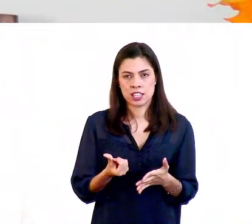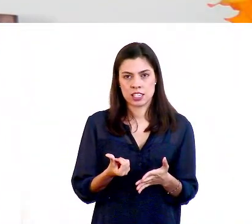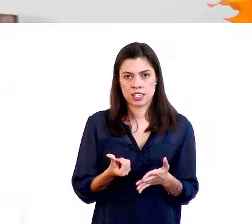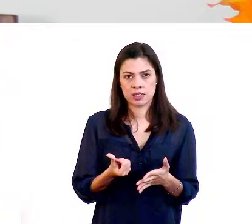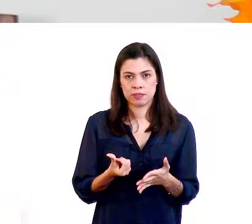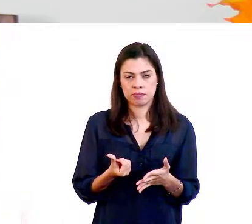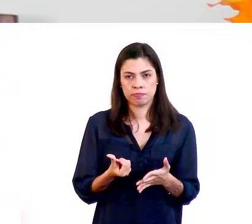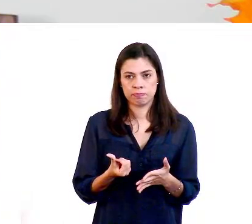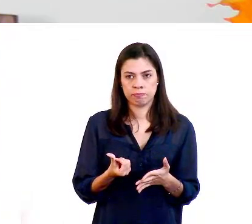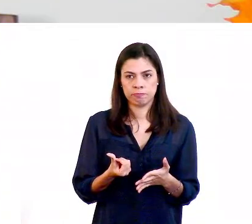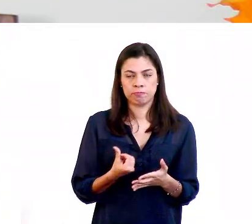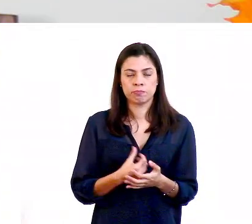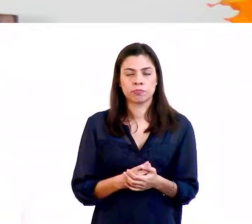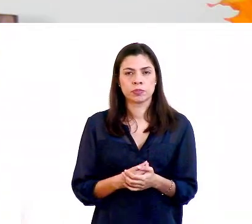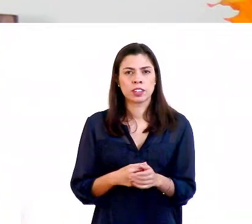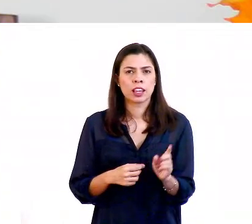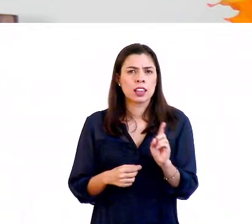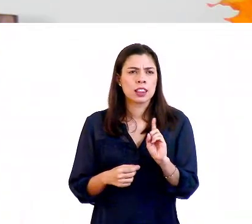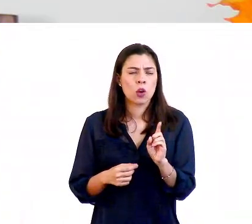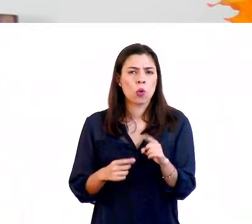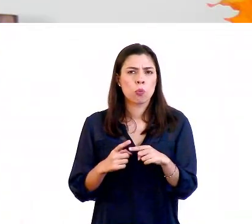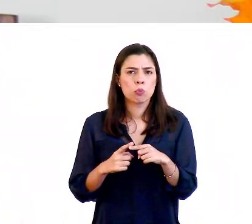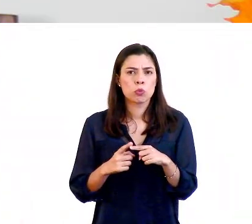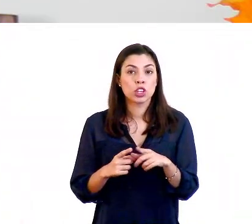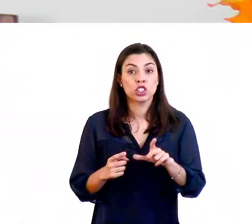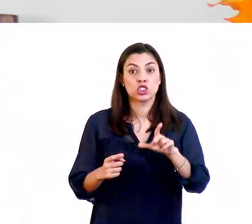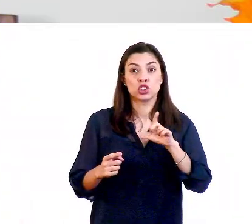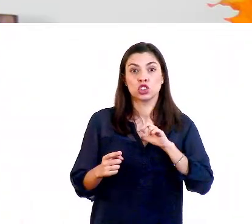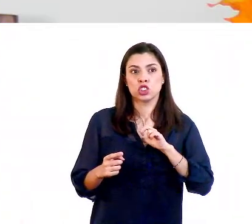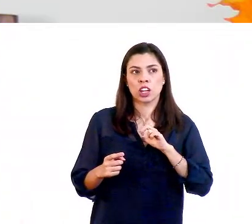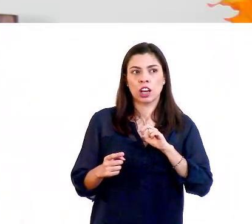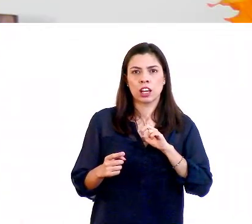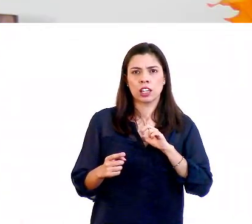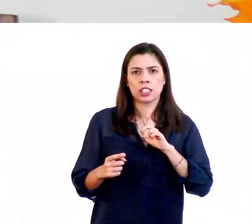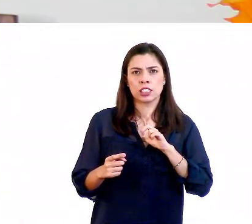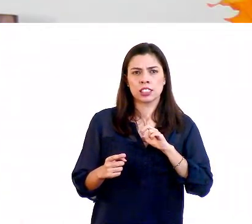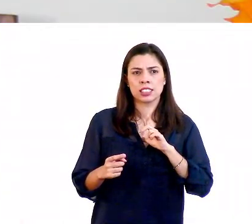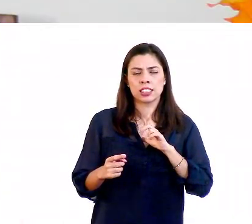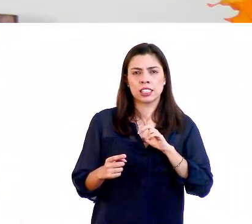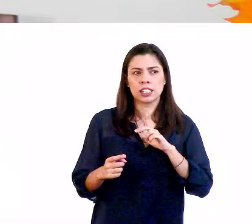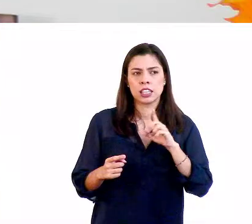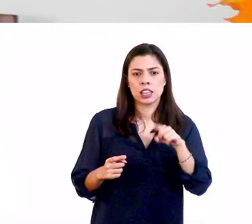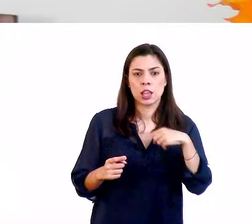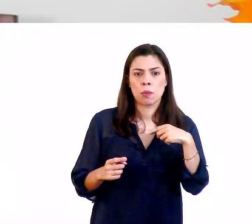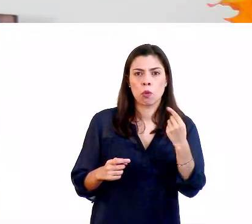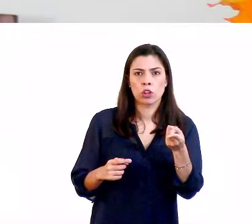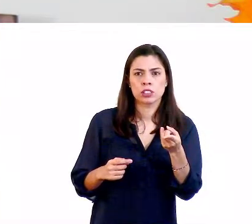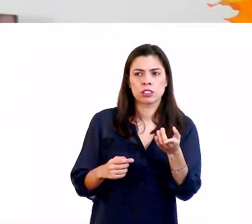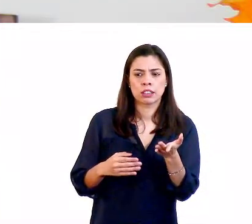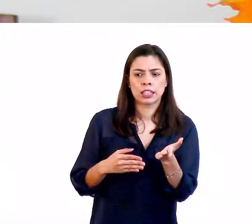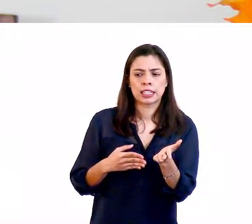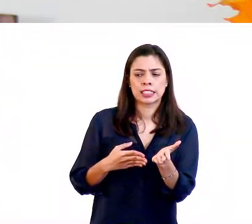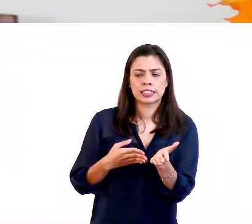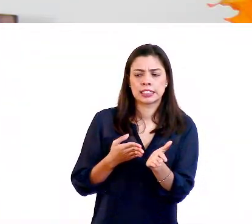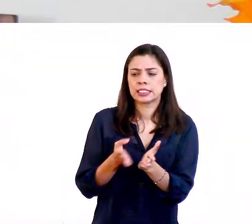assunto desse texto não é uma questão de perder a salvação, é uma questão de não poder ser salvo.